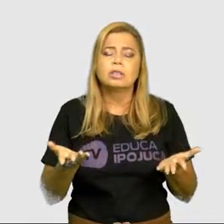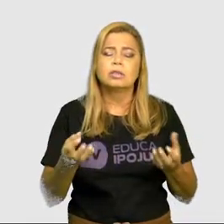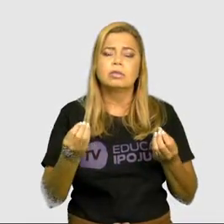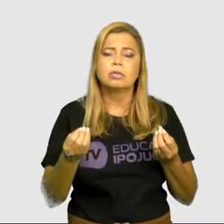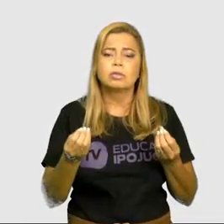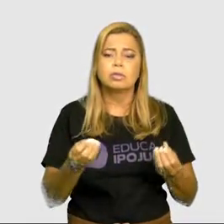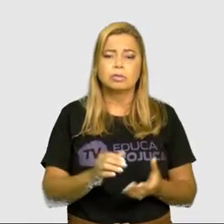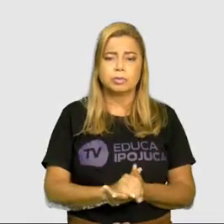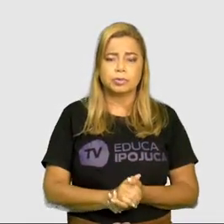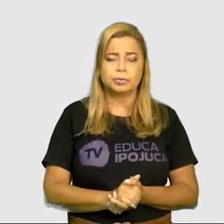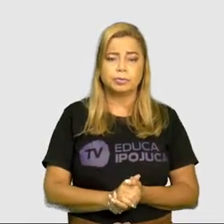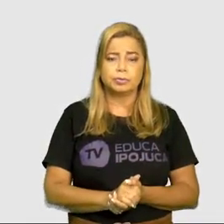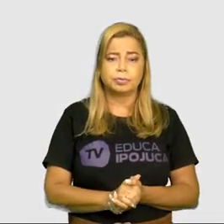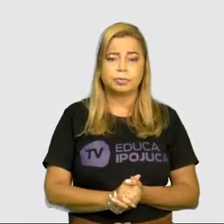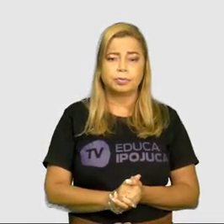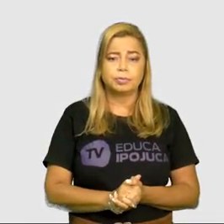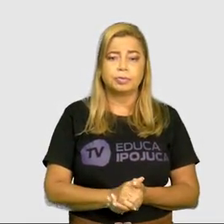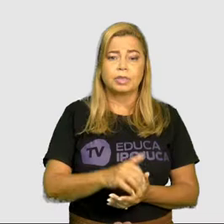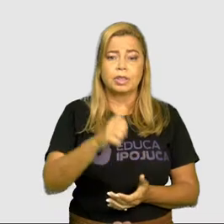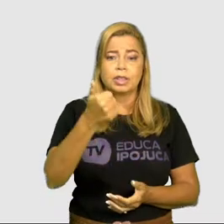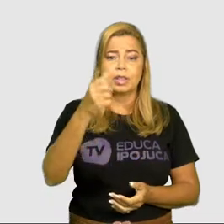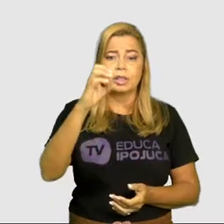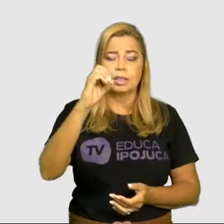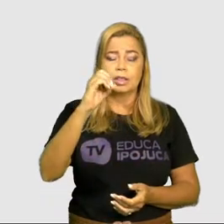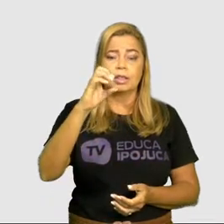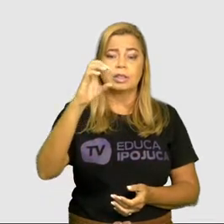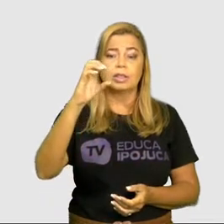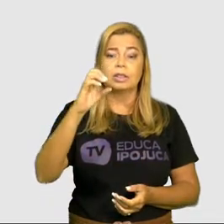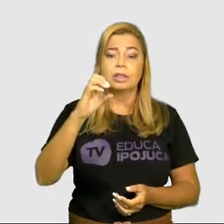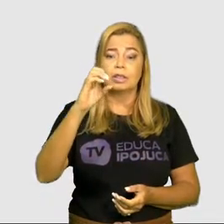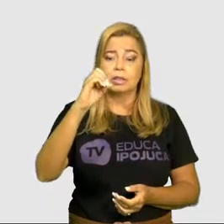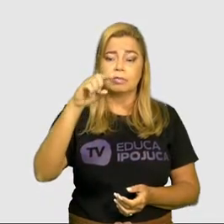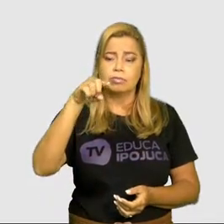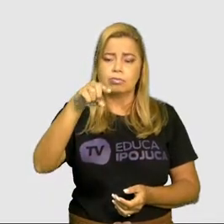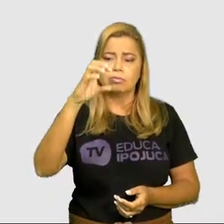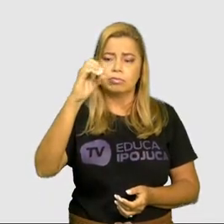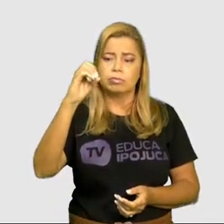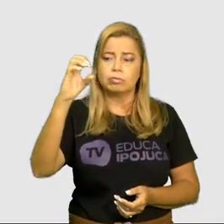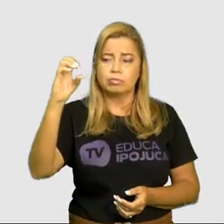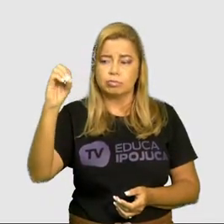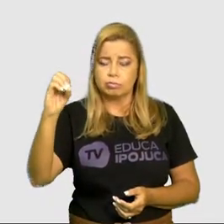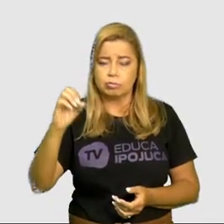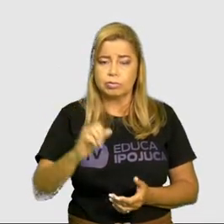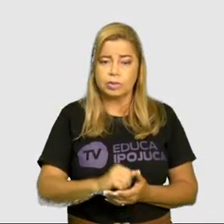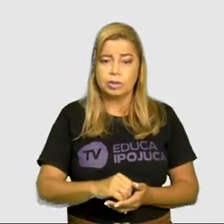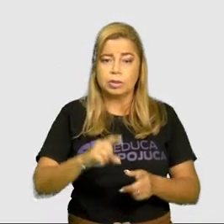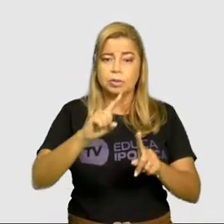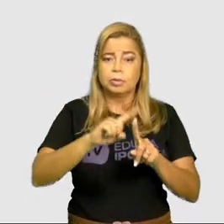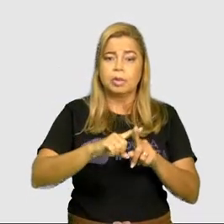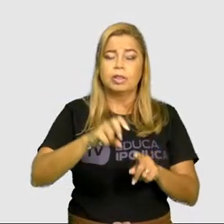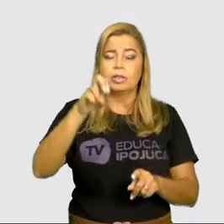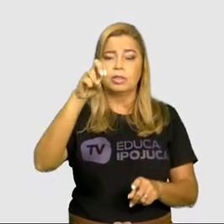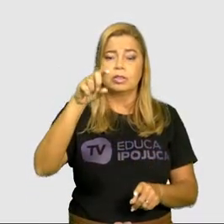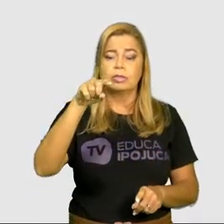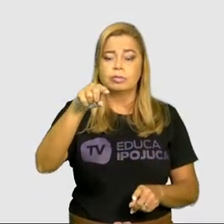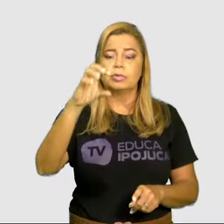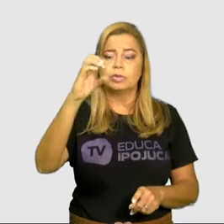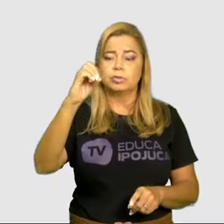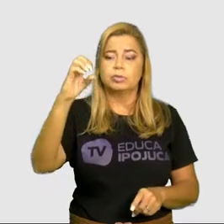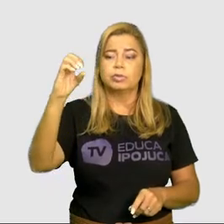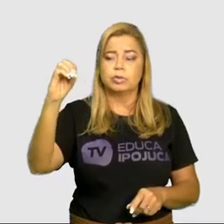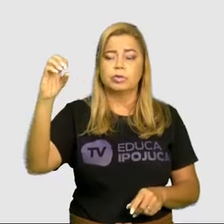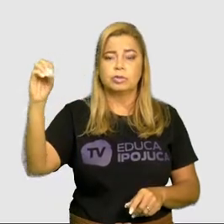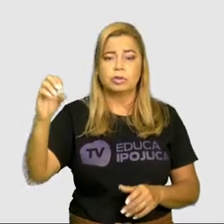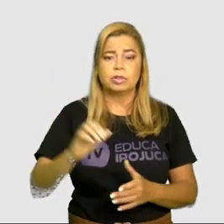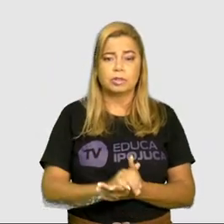mil eu tenho 10.000 mais cinco mil se você observar nós temos aqui ó 1000